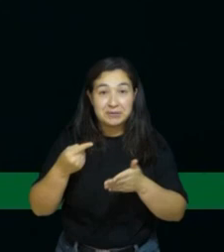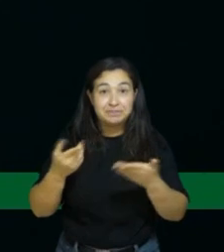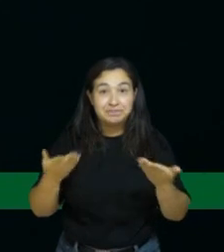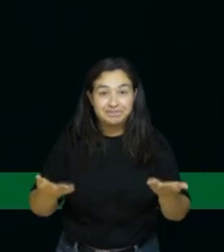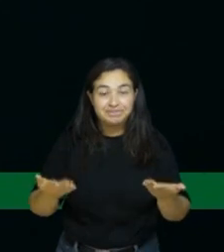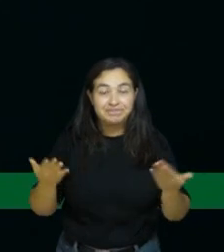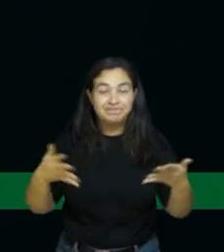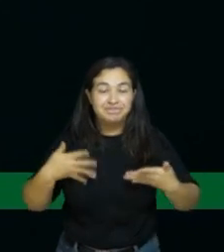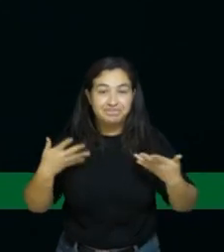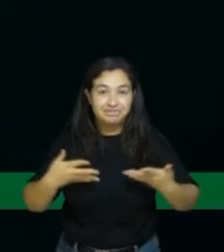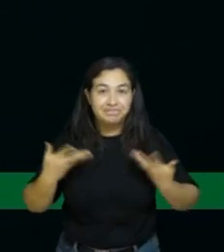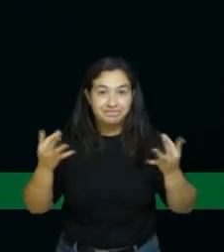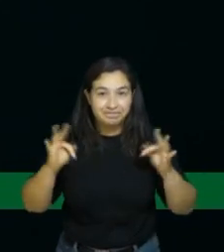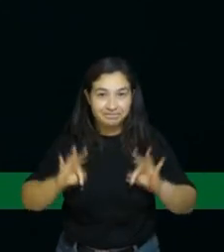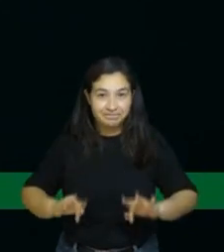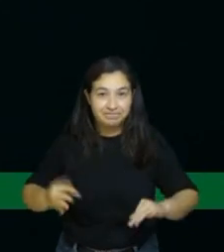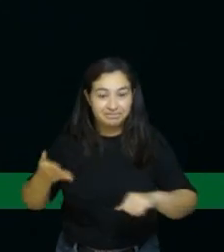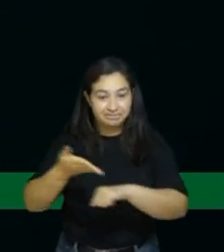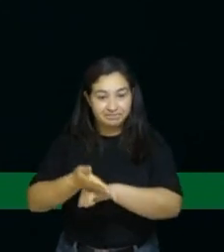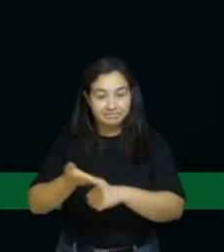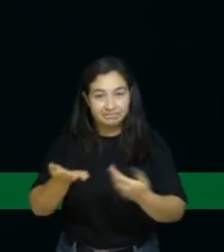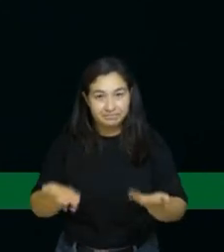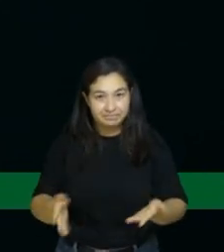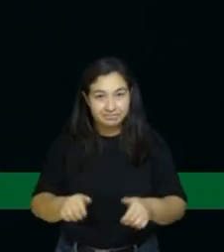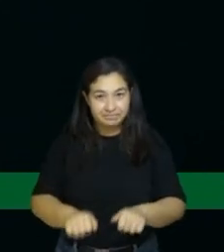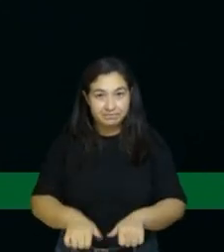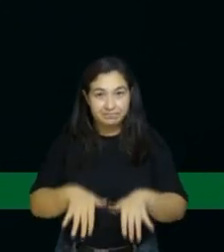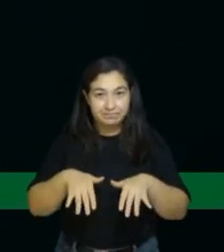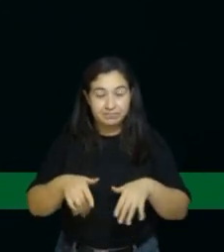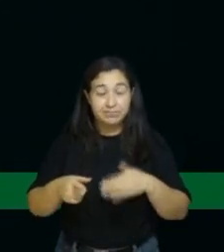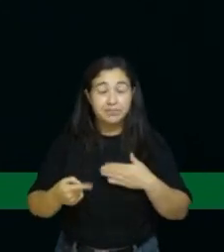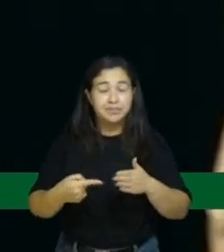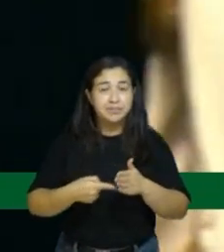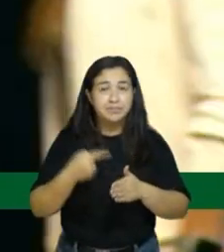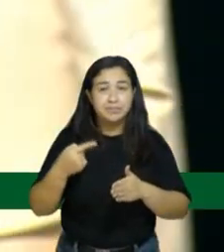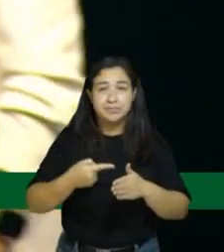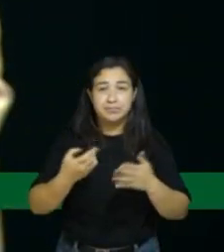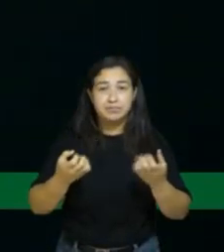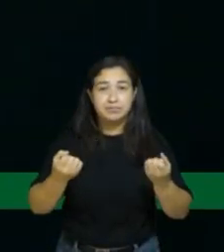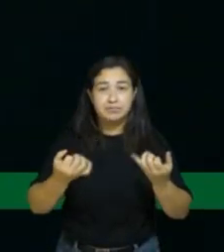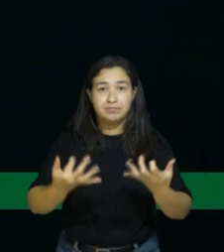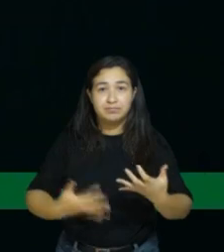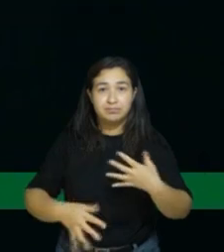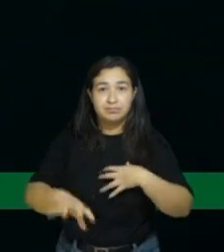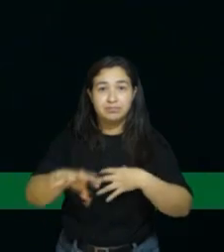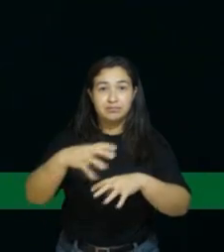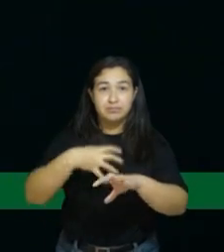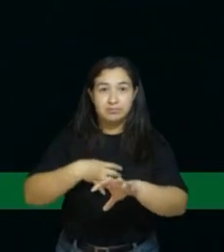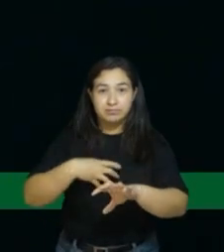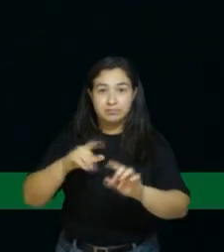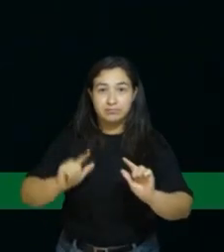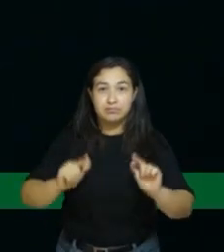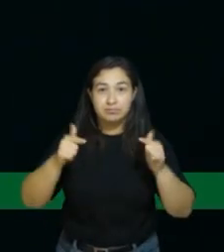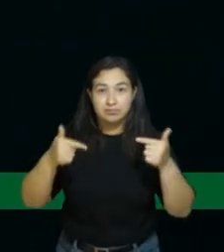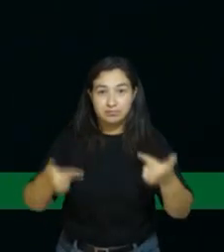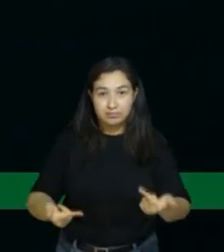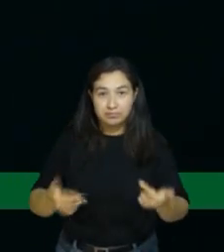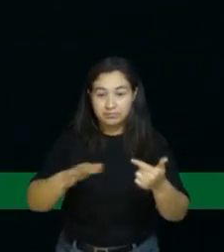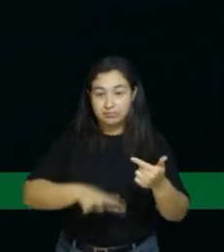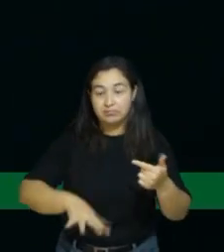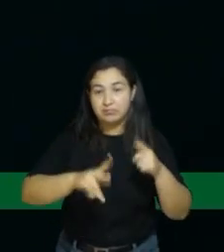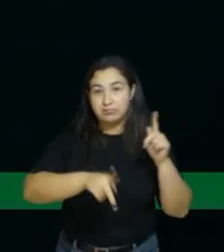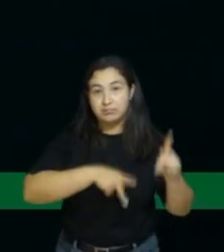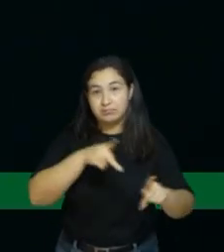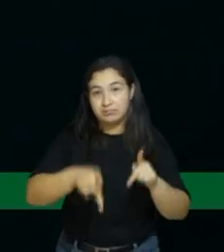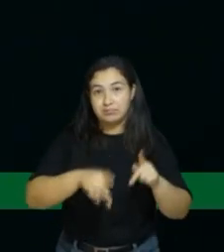região eu queria primeiramente falar sobre solidariedade e sobre as ações que todo o povo Catarinense tem